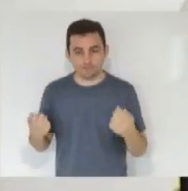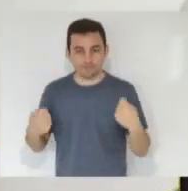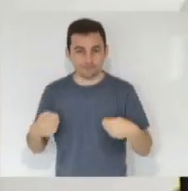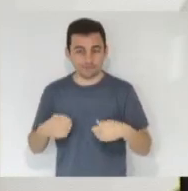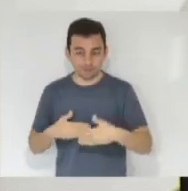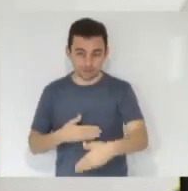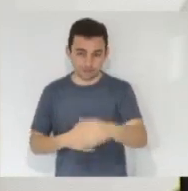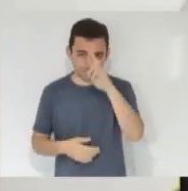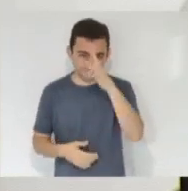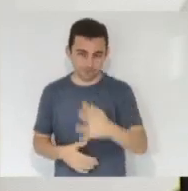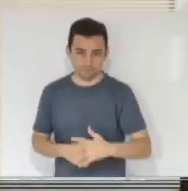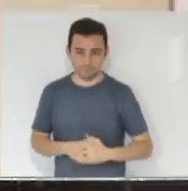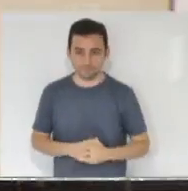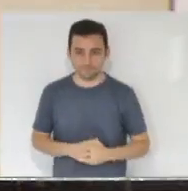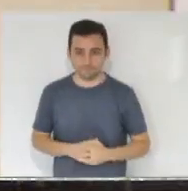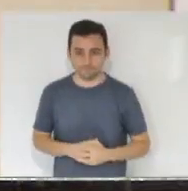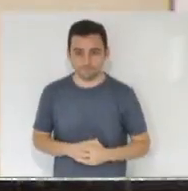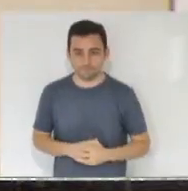pela atenção de vocês.